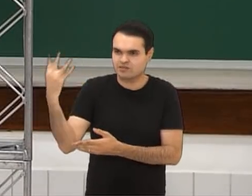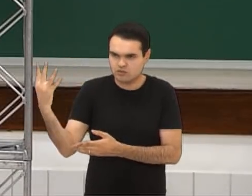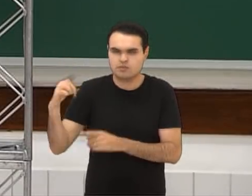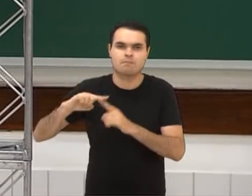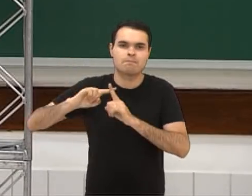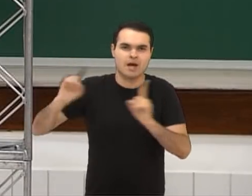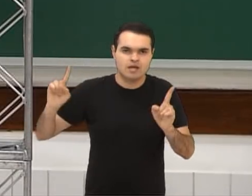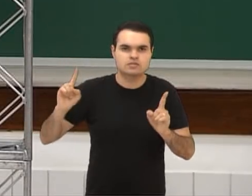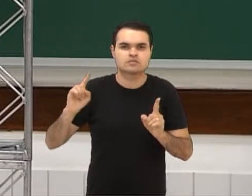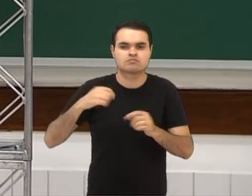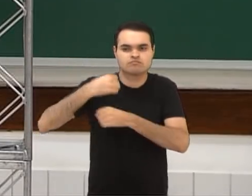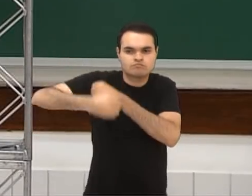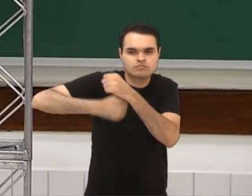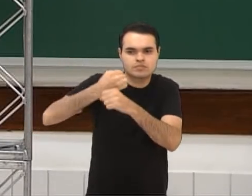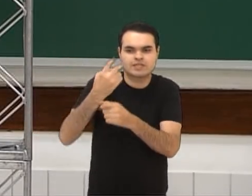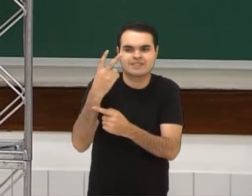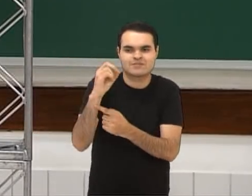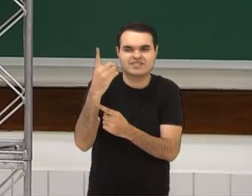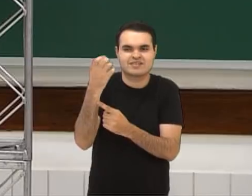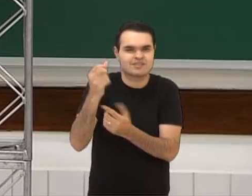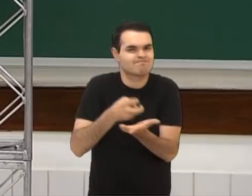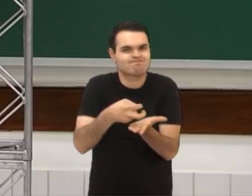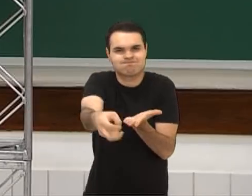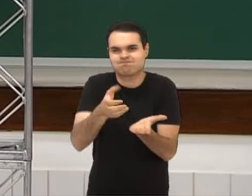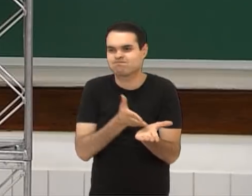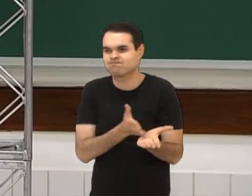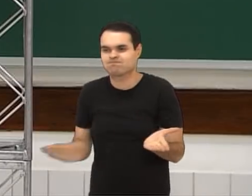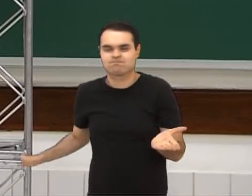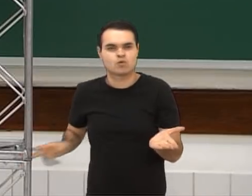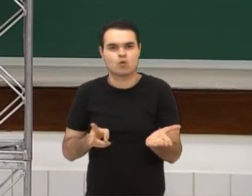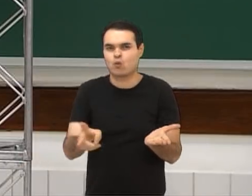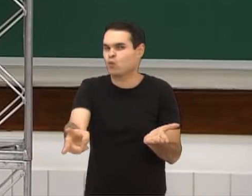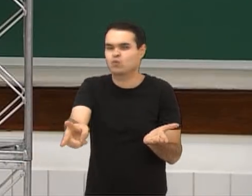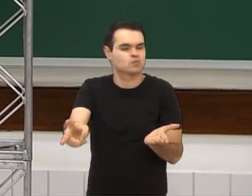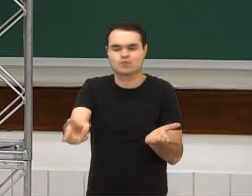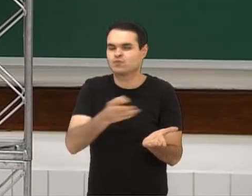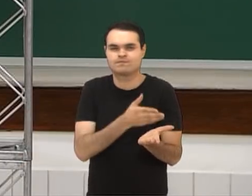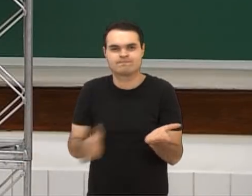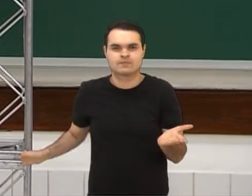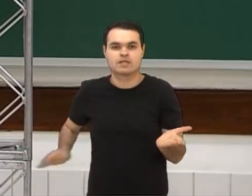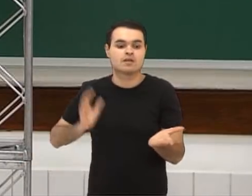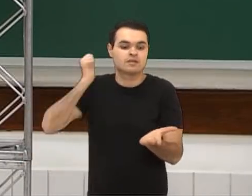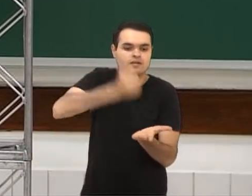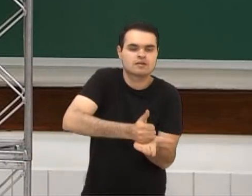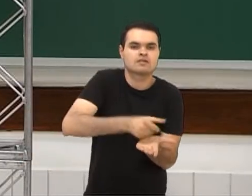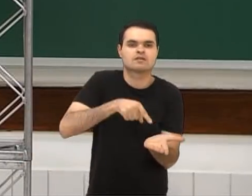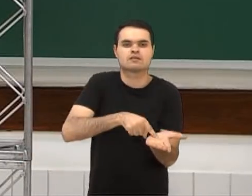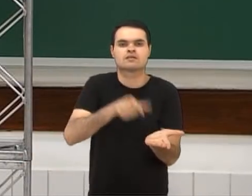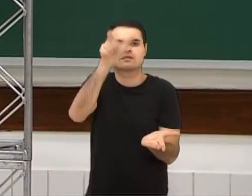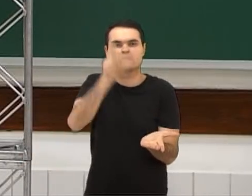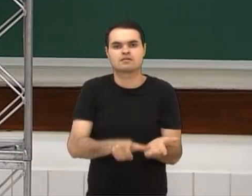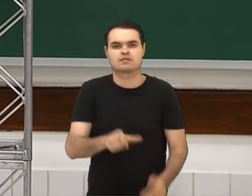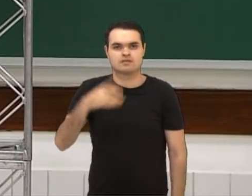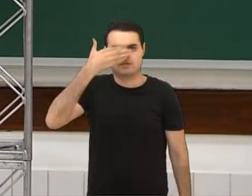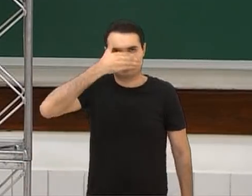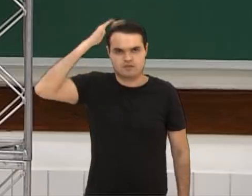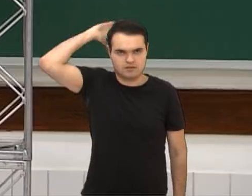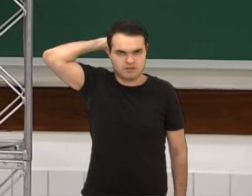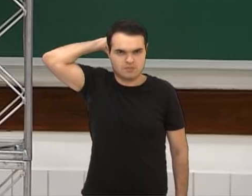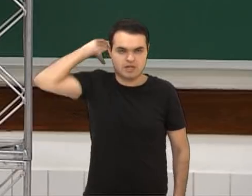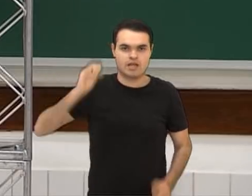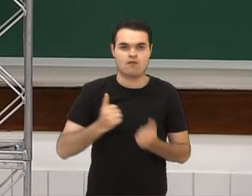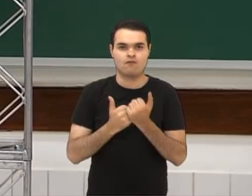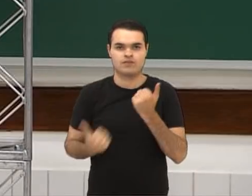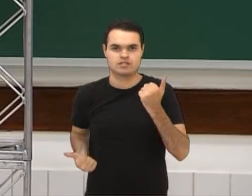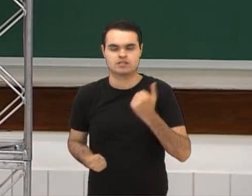um processo de impeachment em 2016 e foi impedida de continuar governando. Quem assumiu a presidência? Michel Temer, seu